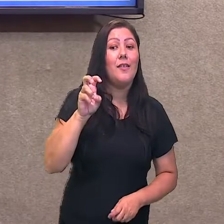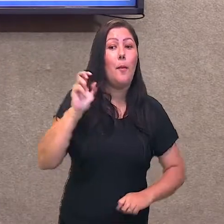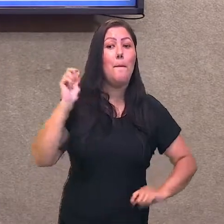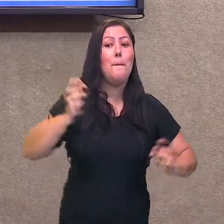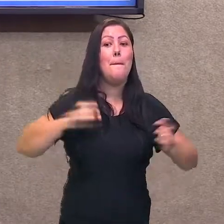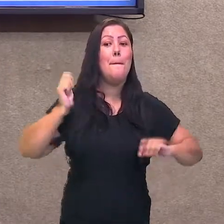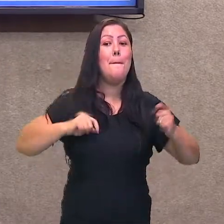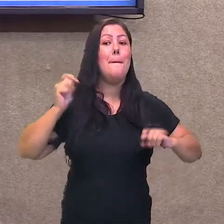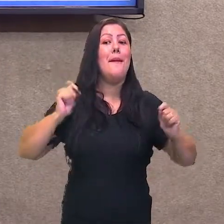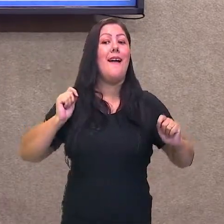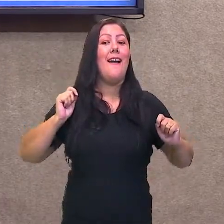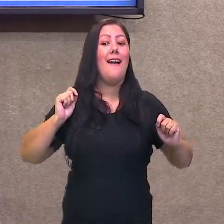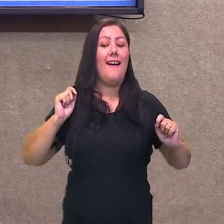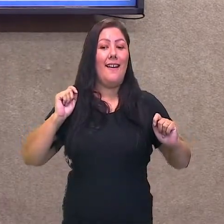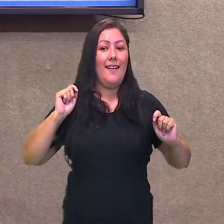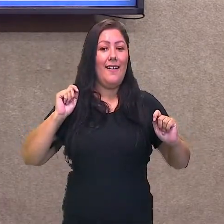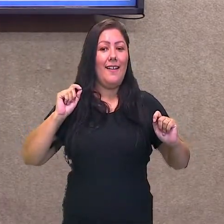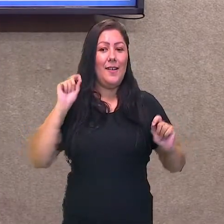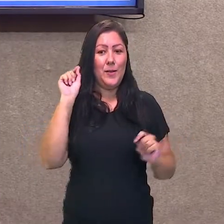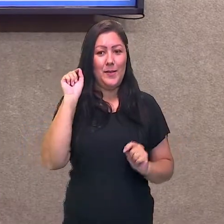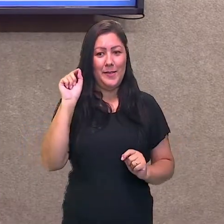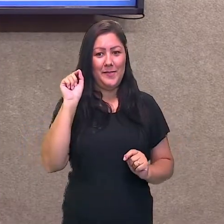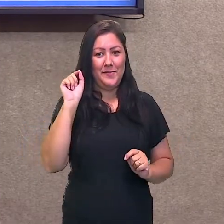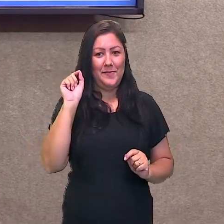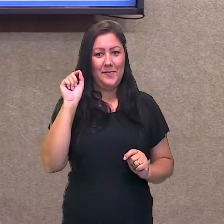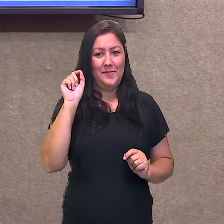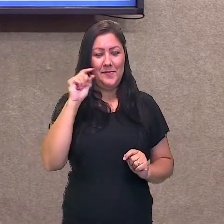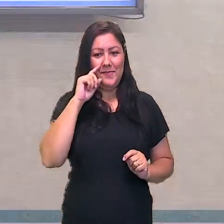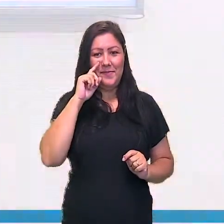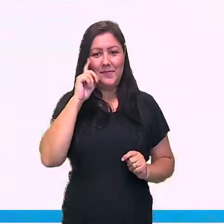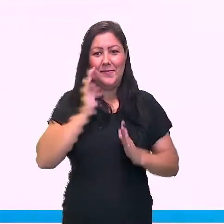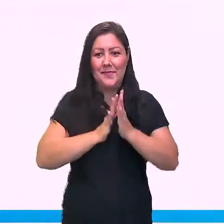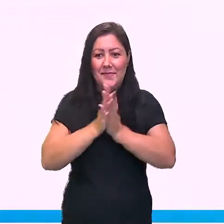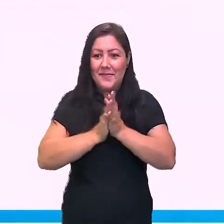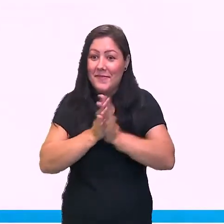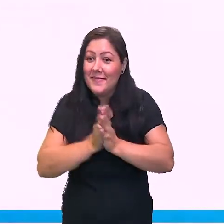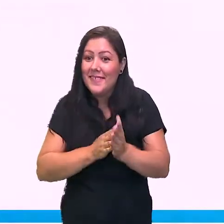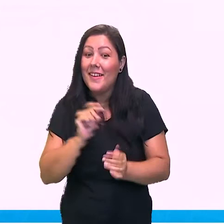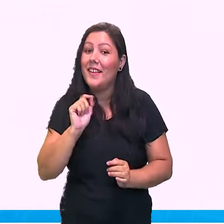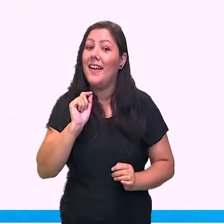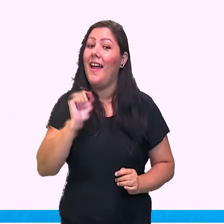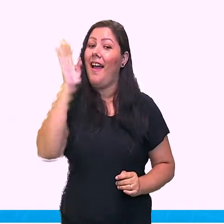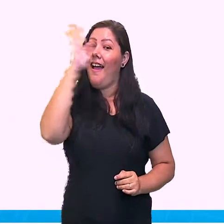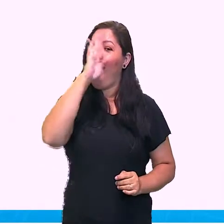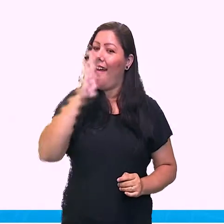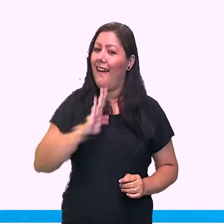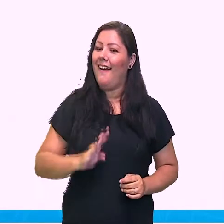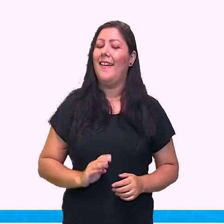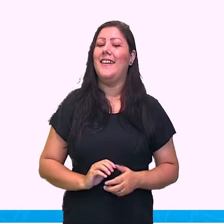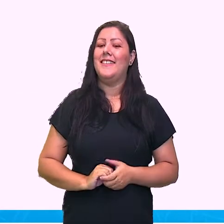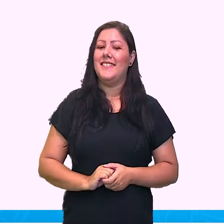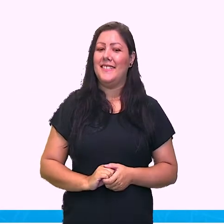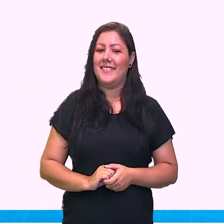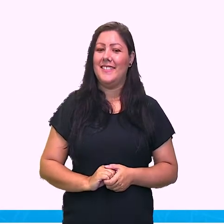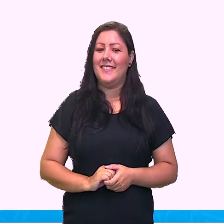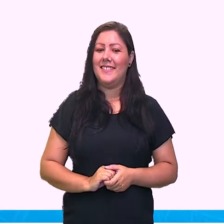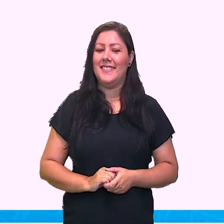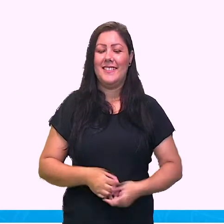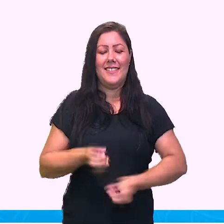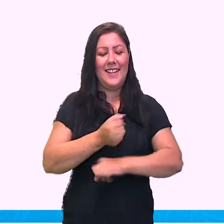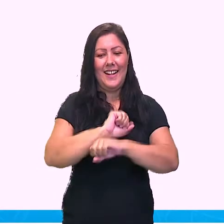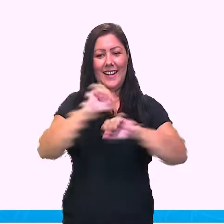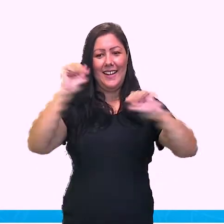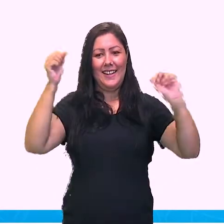Esse país maravilhoso, o Brasil. Você, inclusive, vai